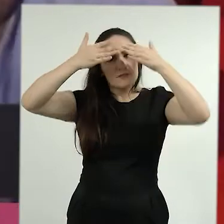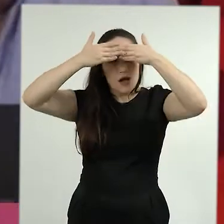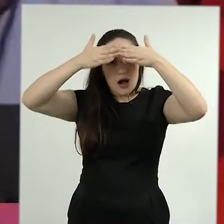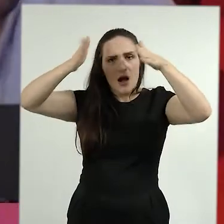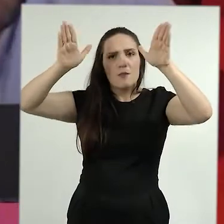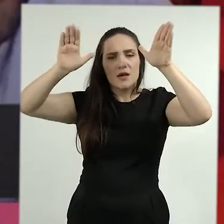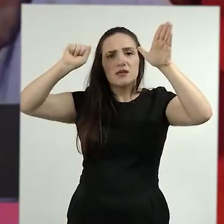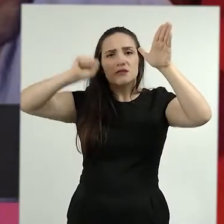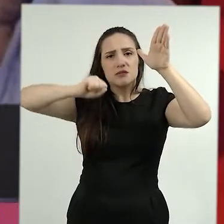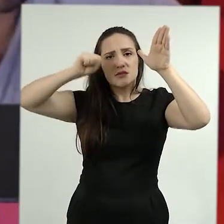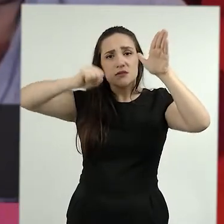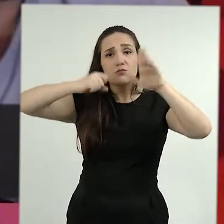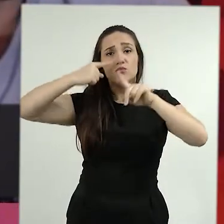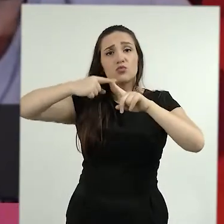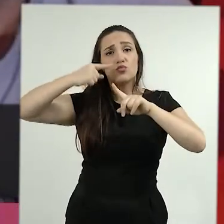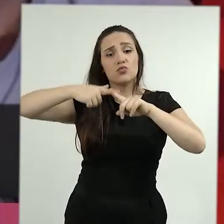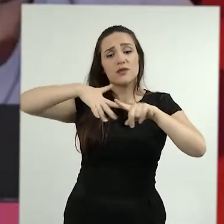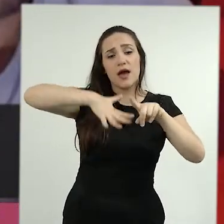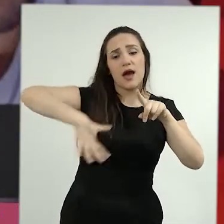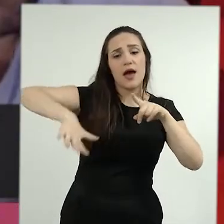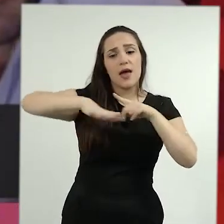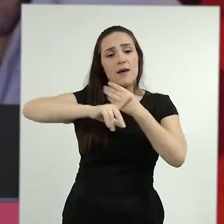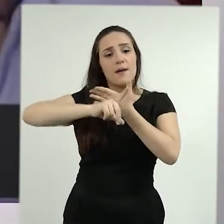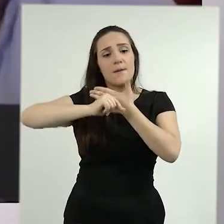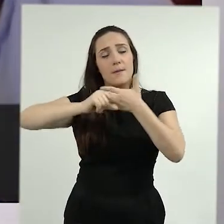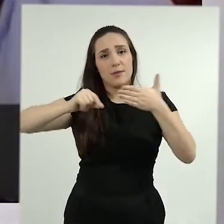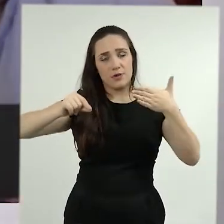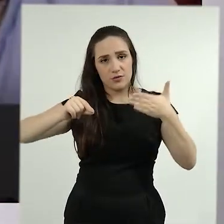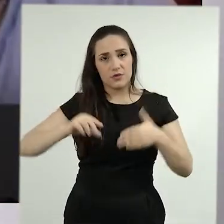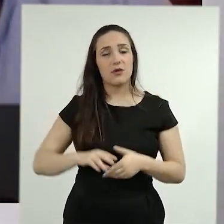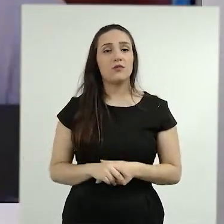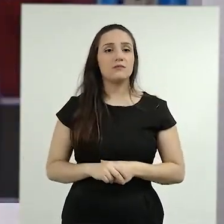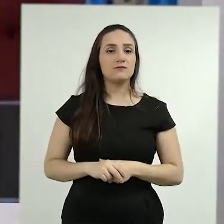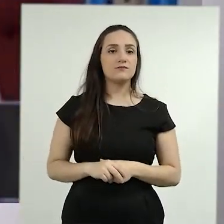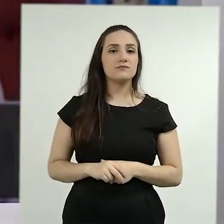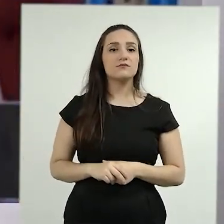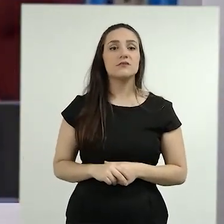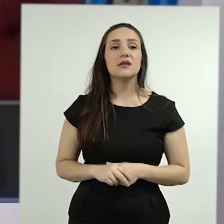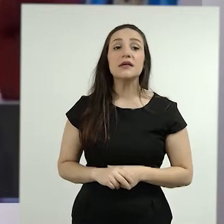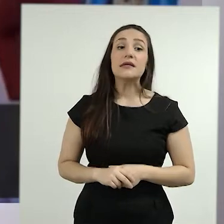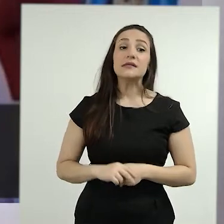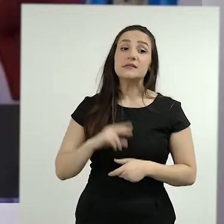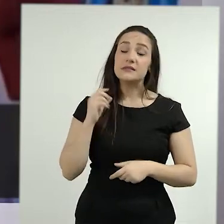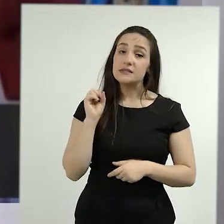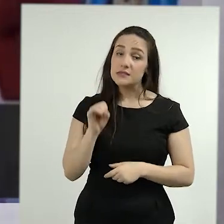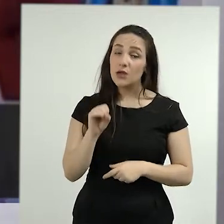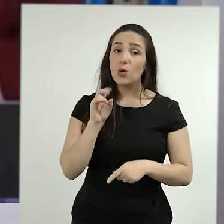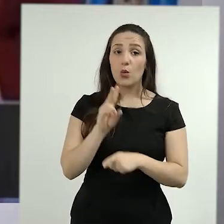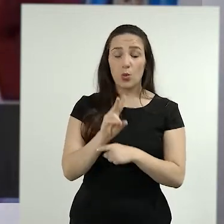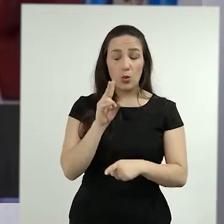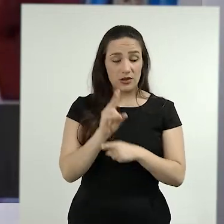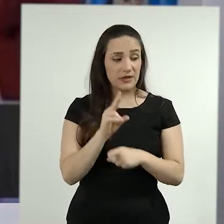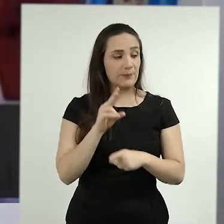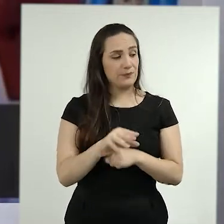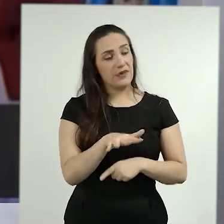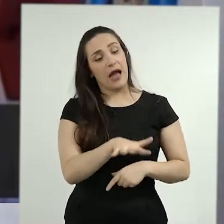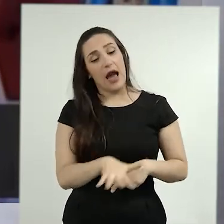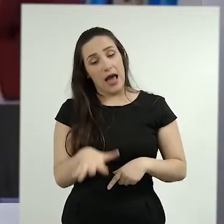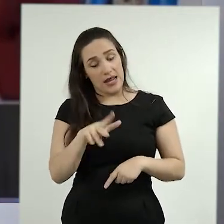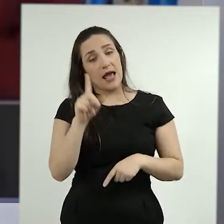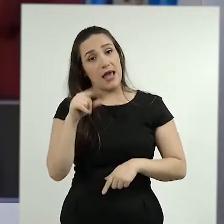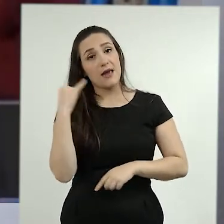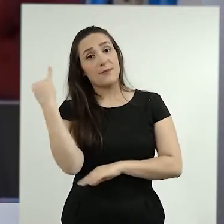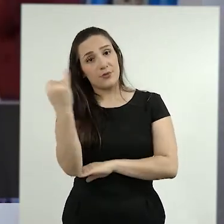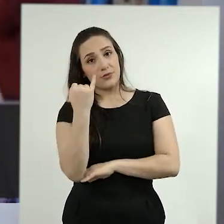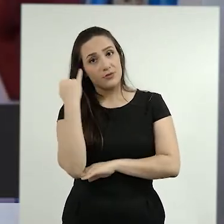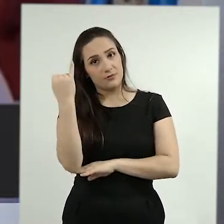meio ambiente, principalmente porque no Pantanal, por exemplo, eles sabem que a preservação das áreas, sabem que a preservação das